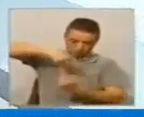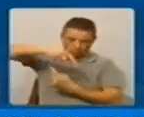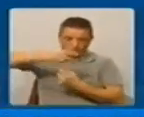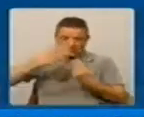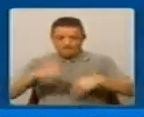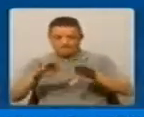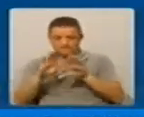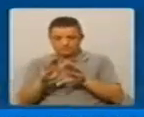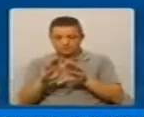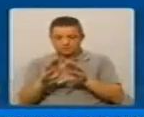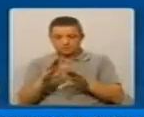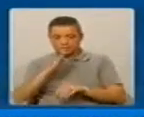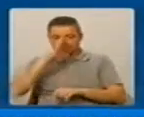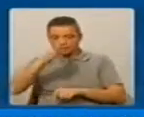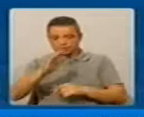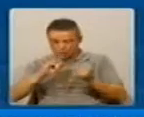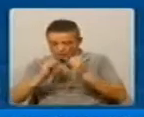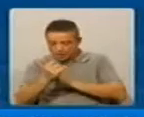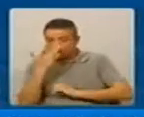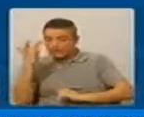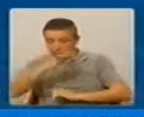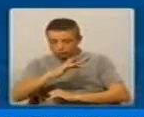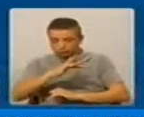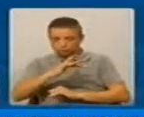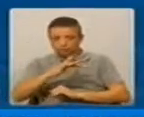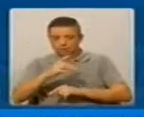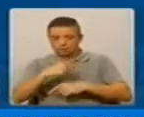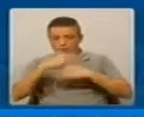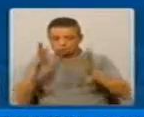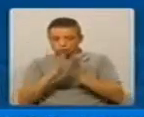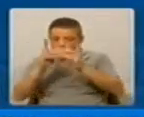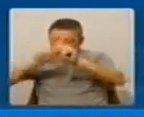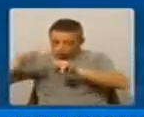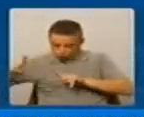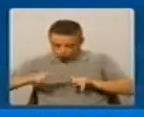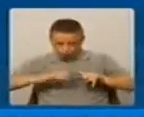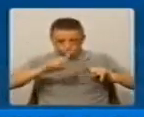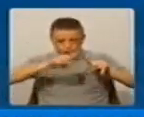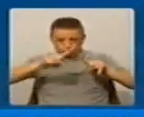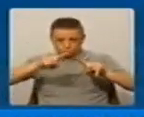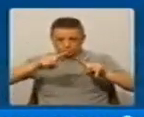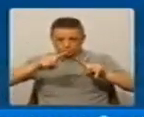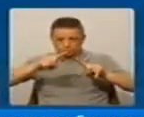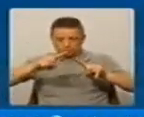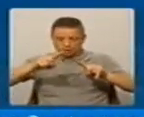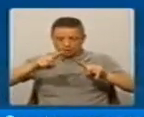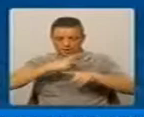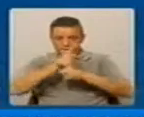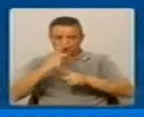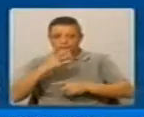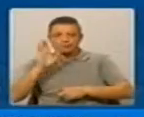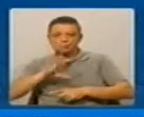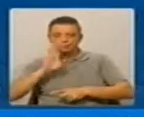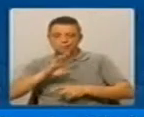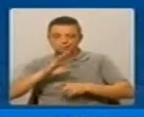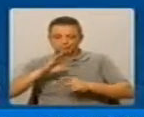quasares, sendo buracos negros supermaciços, eles têm todo um conjunto, têm um disco de matéria, de poeiras, de